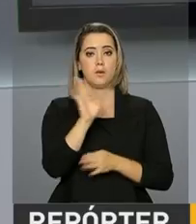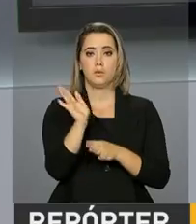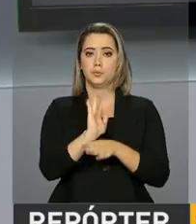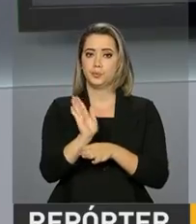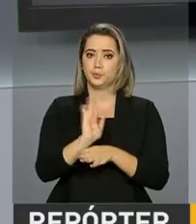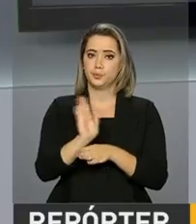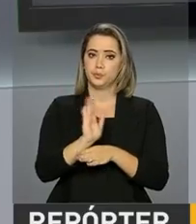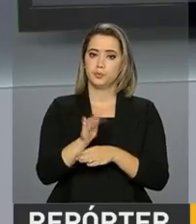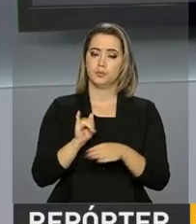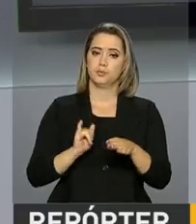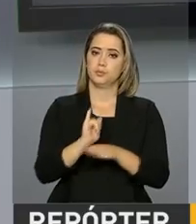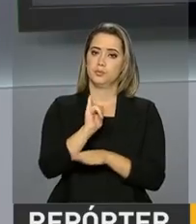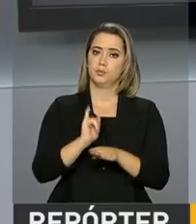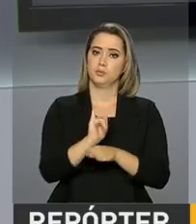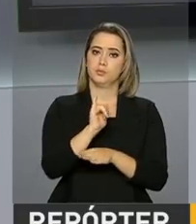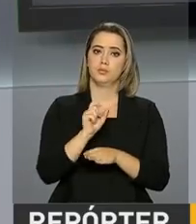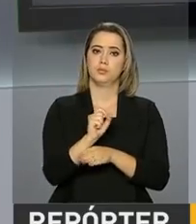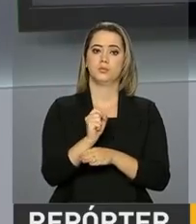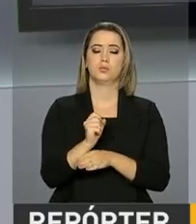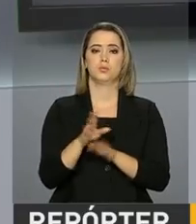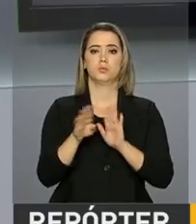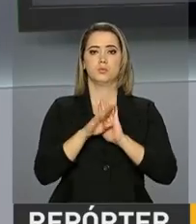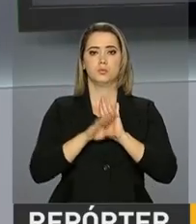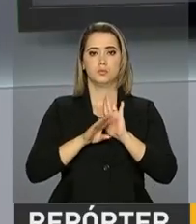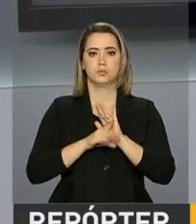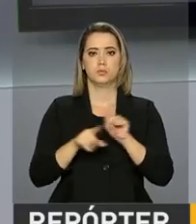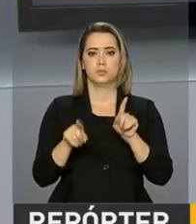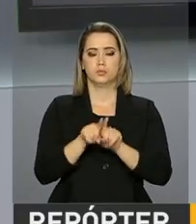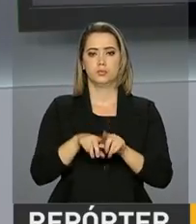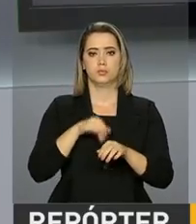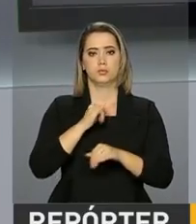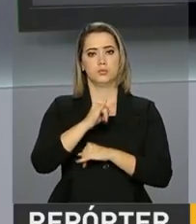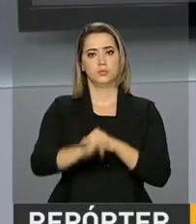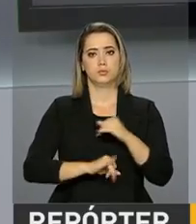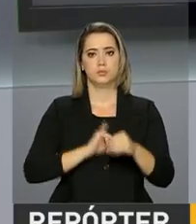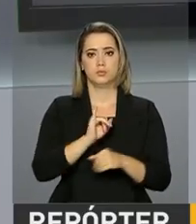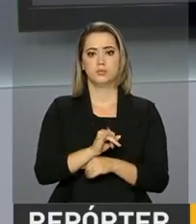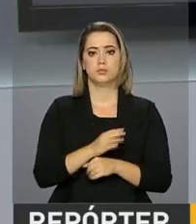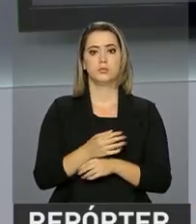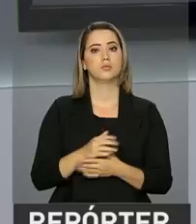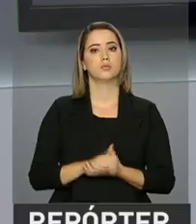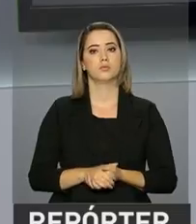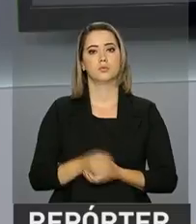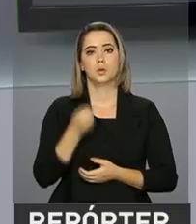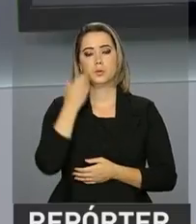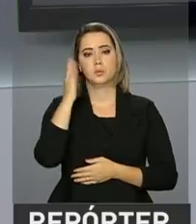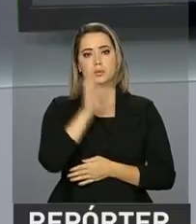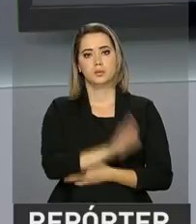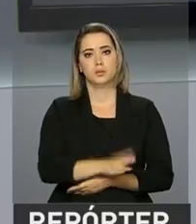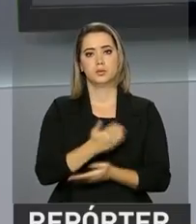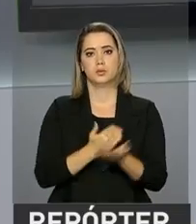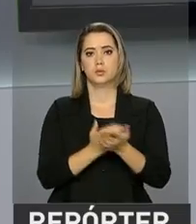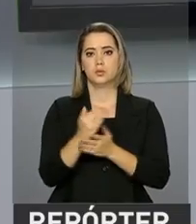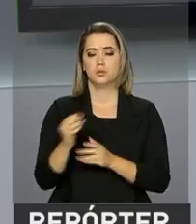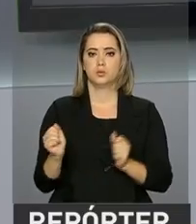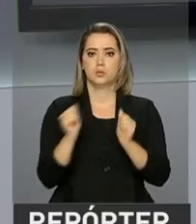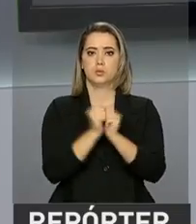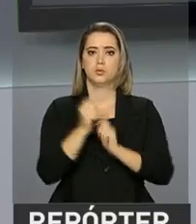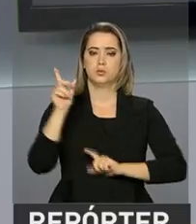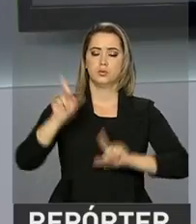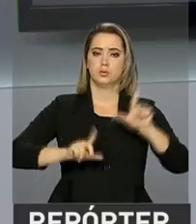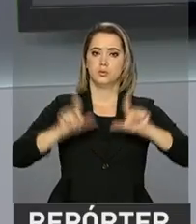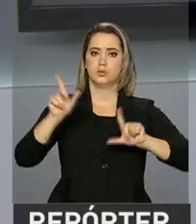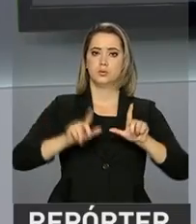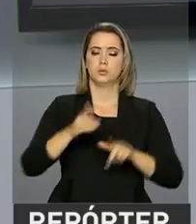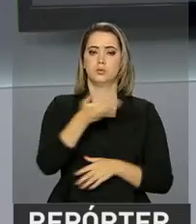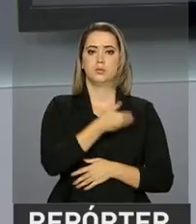as nossas reportagens no youtube toda a programação também está na internet ótima tarde pra você continue com a gente